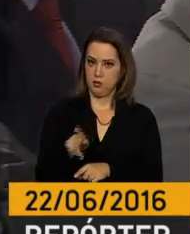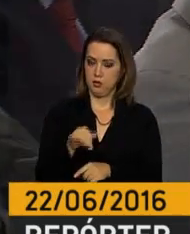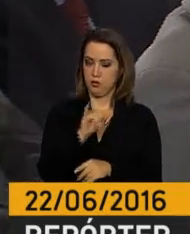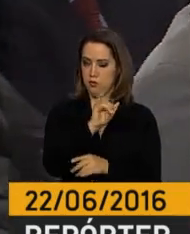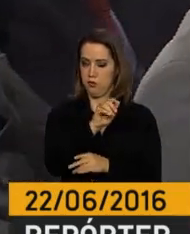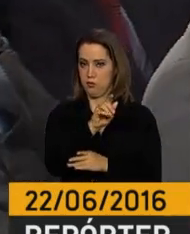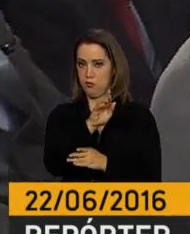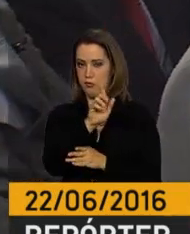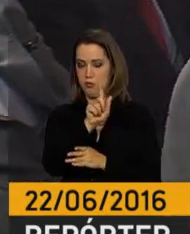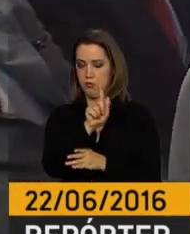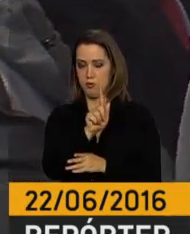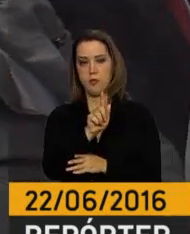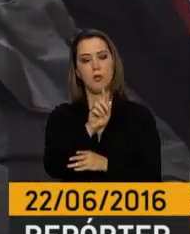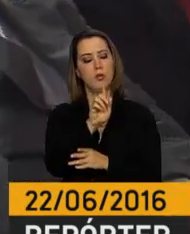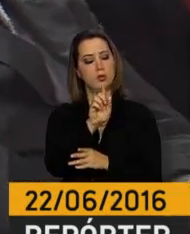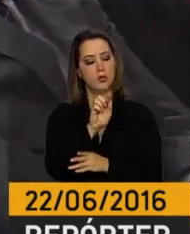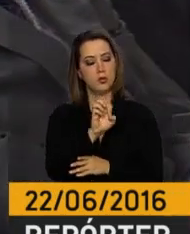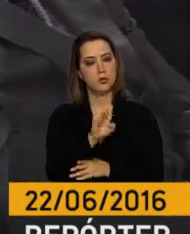digra